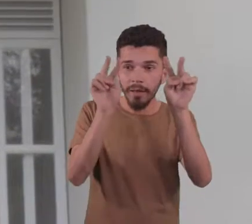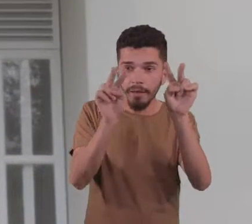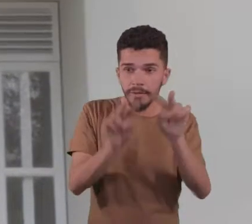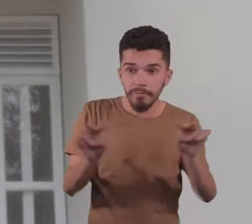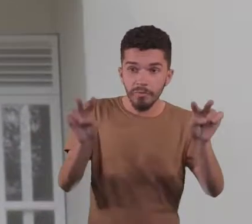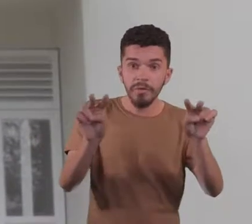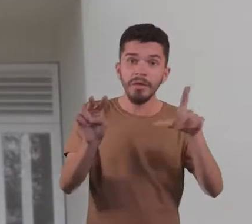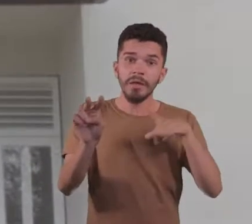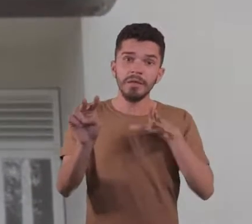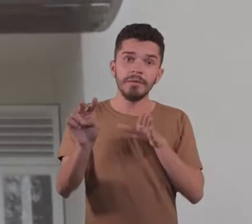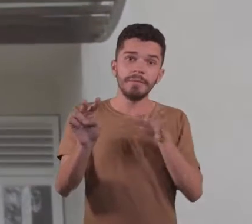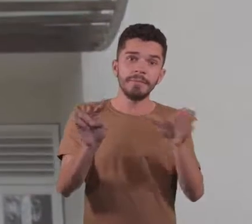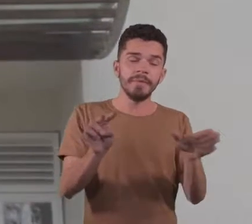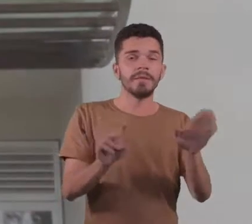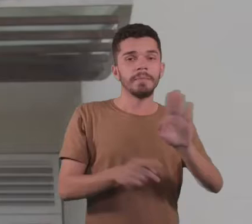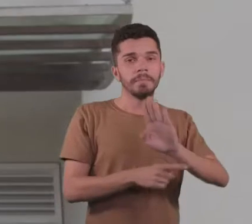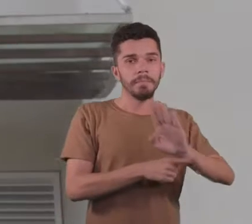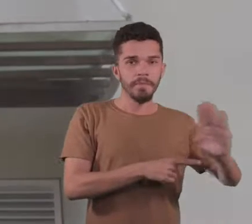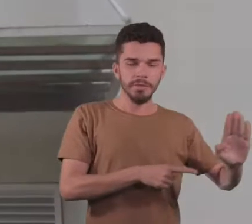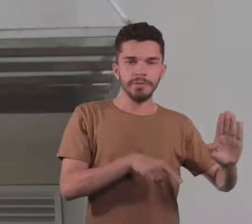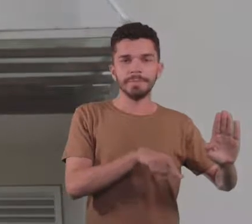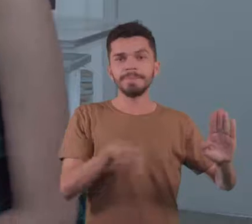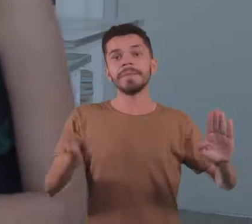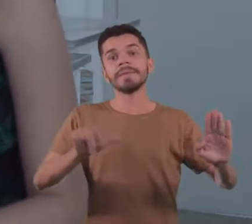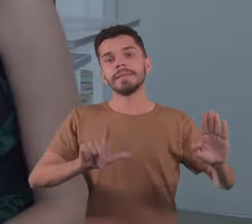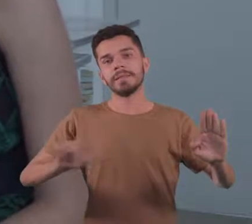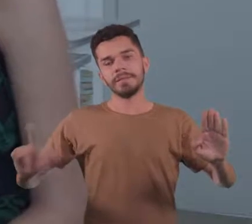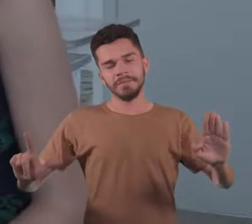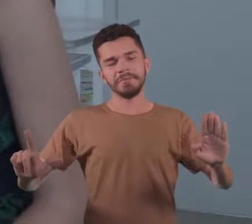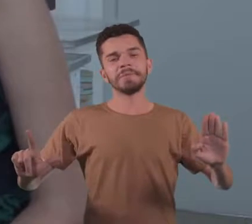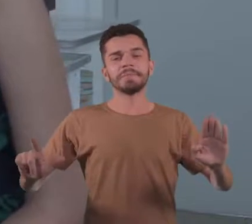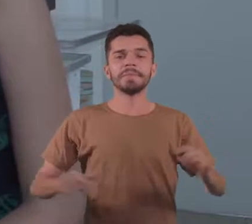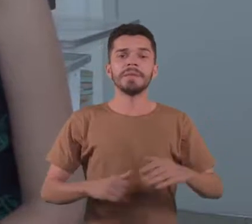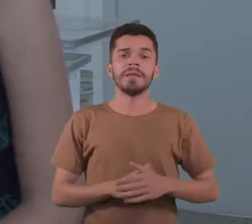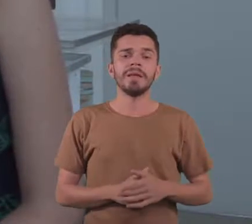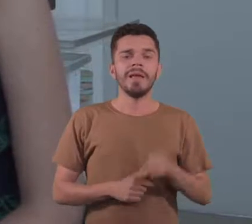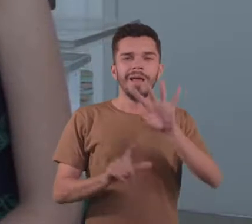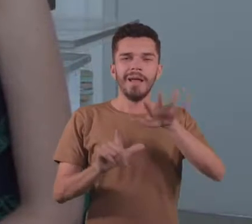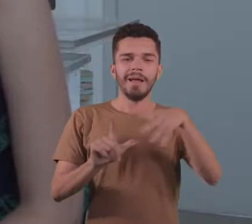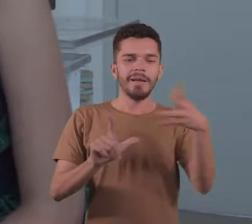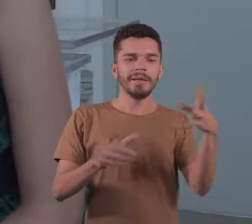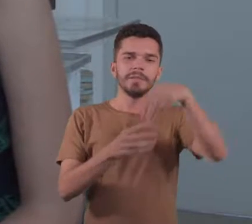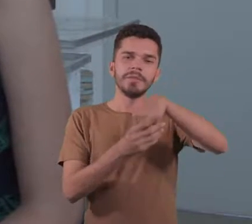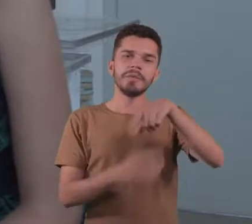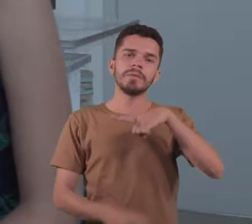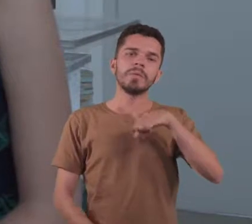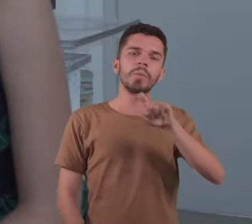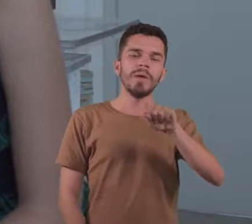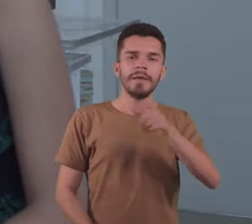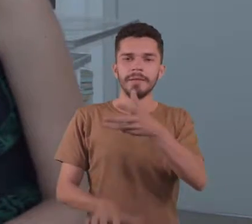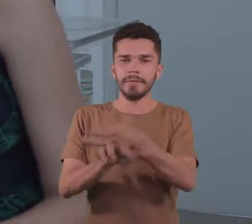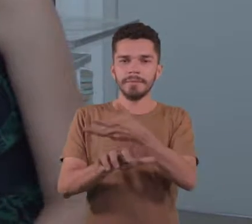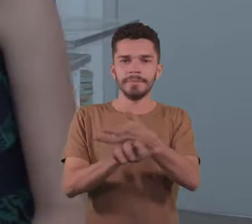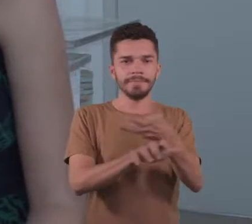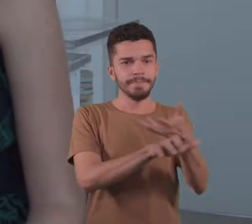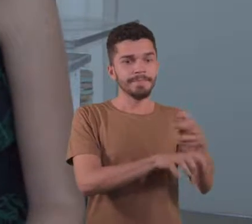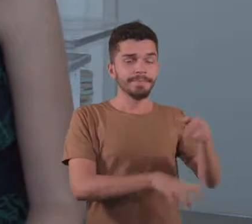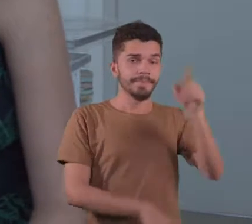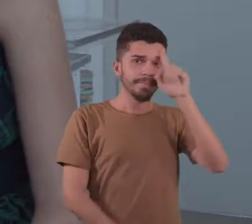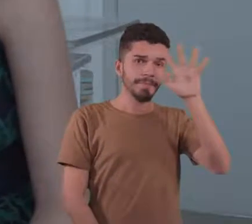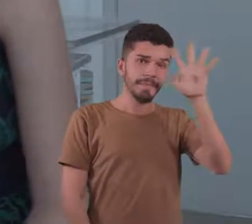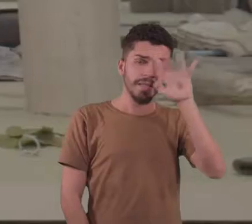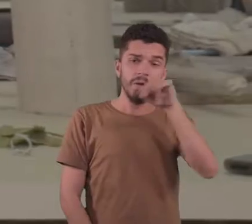dividido em bacharelado e licenciatura. A grade abrange matérias teóricas e matérias práticas. Então você